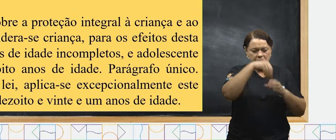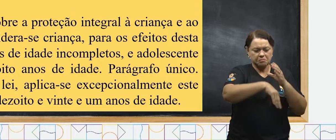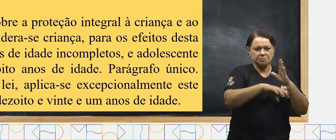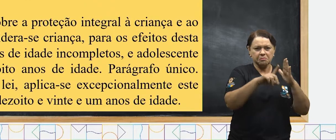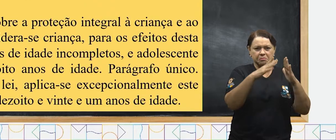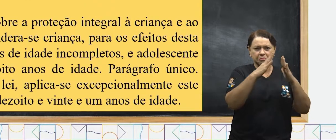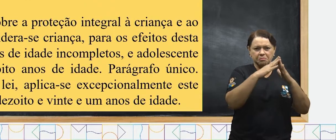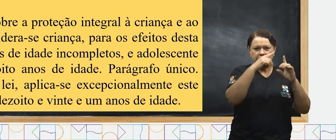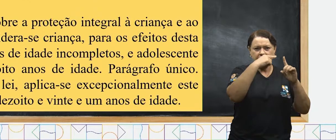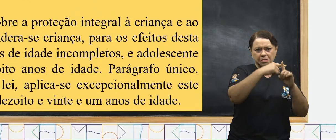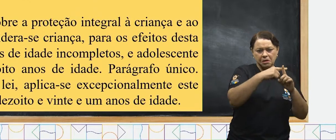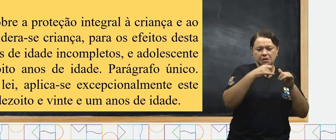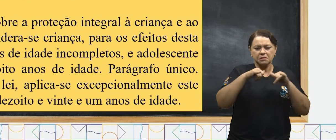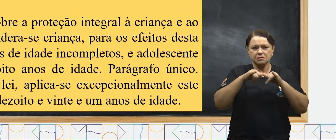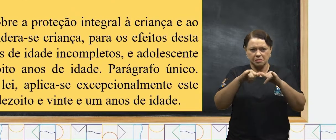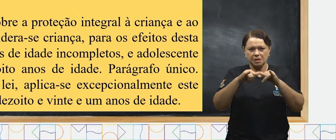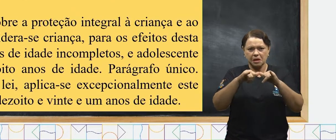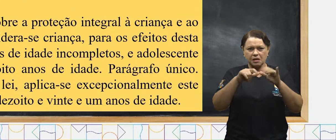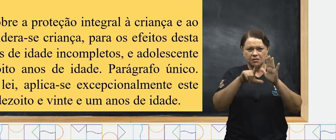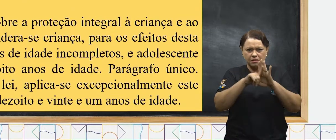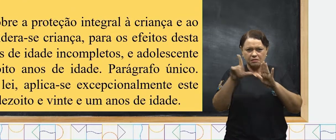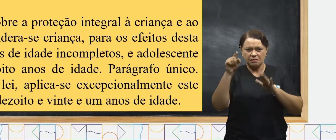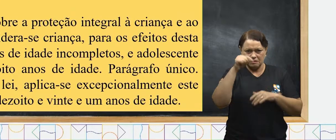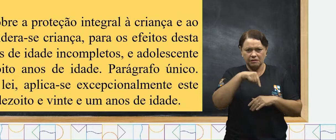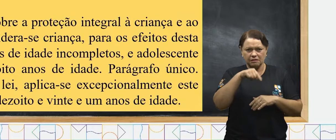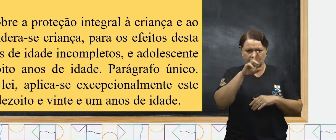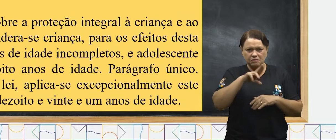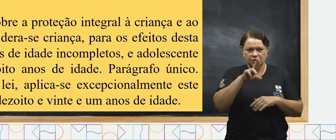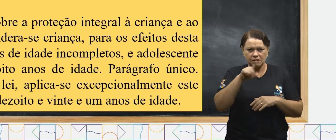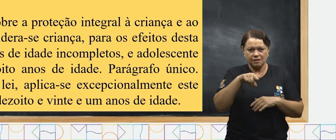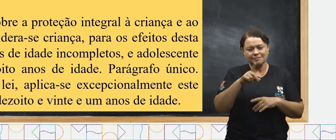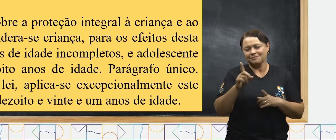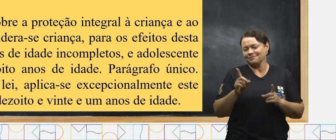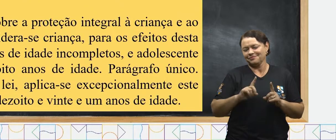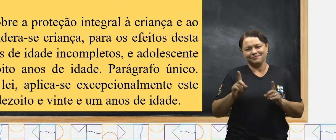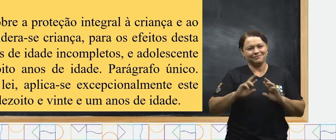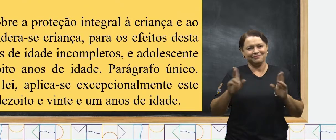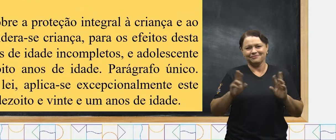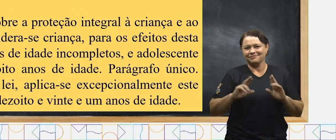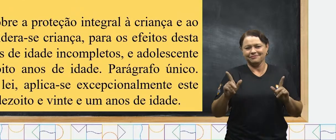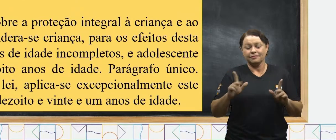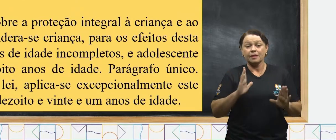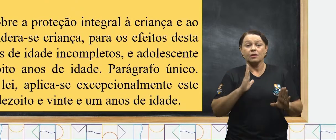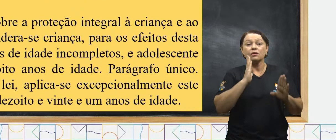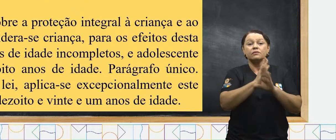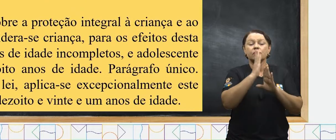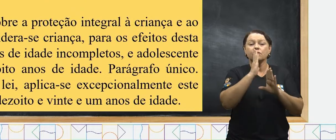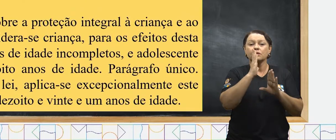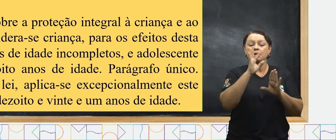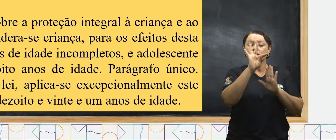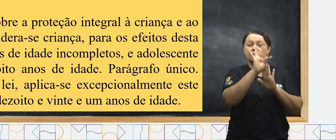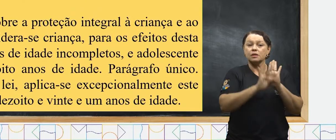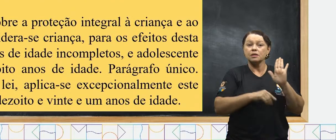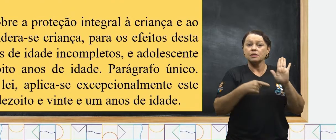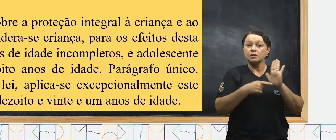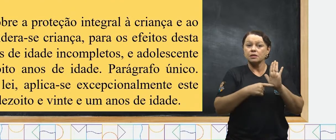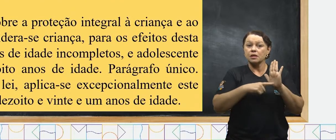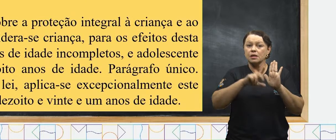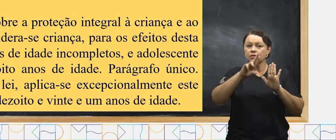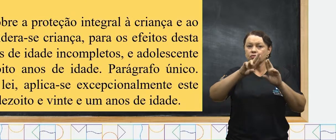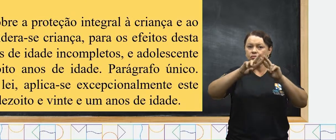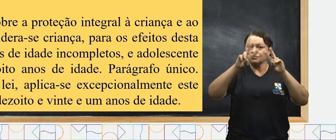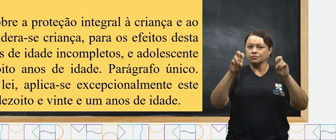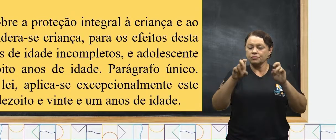ou no supermercado? Provavelmente não. Encontraremos este gênero textual chamado lei